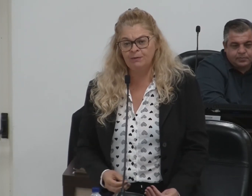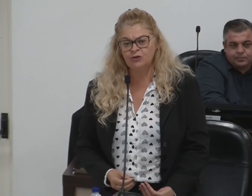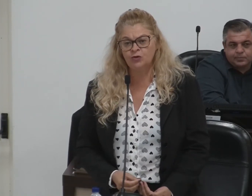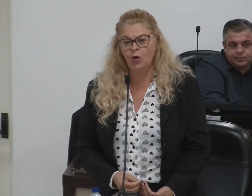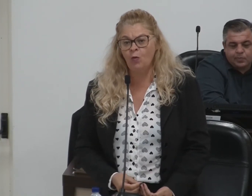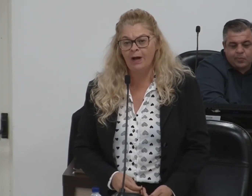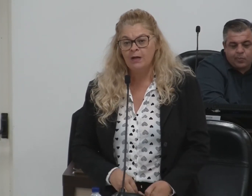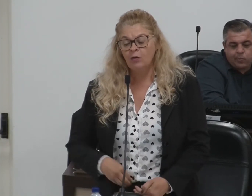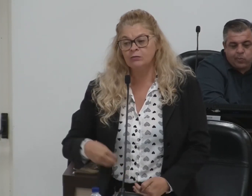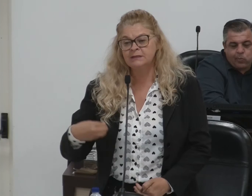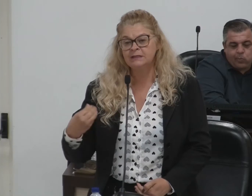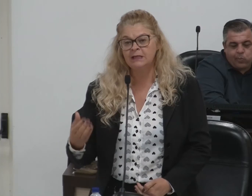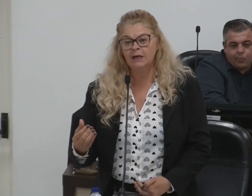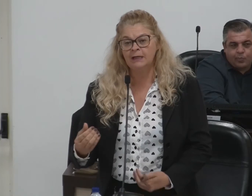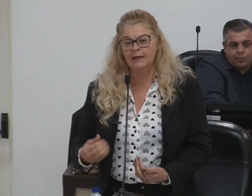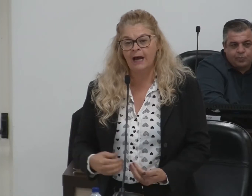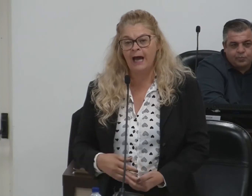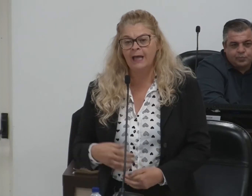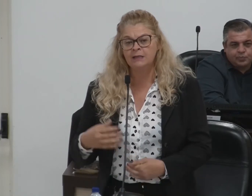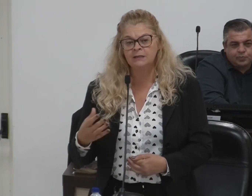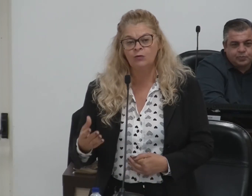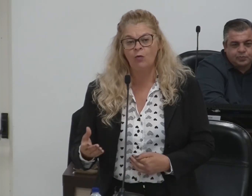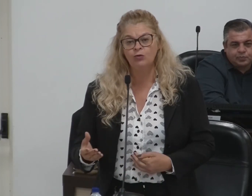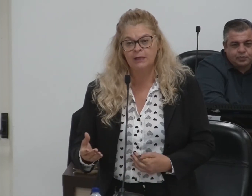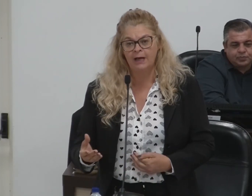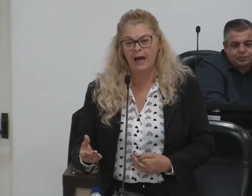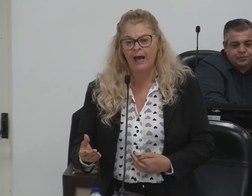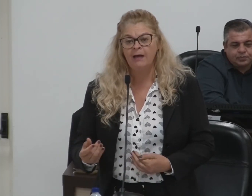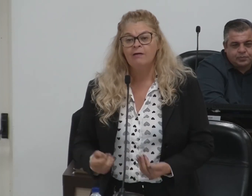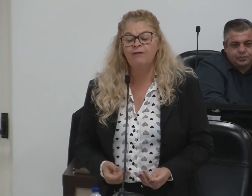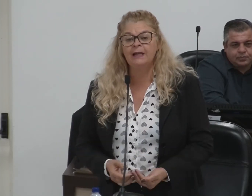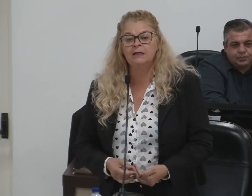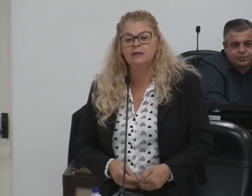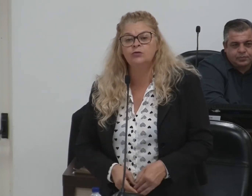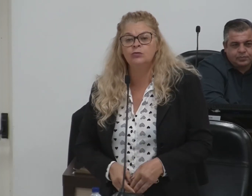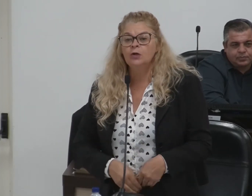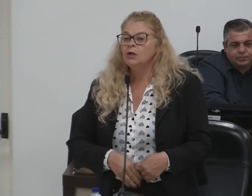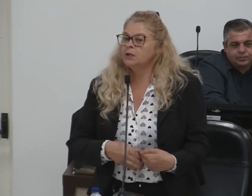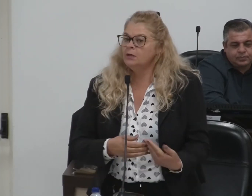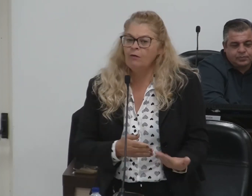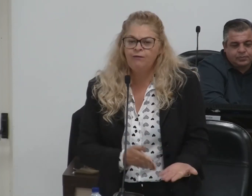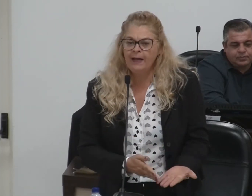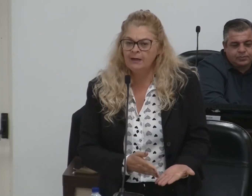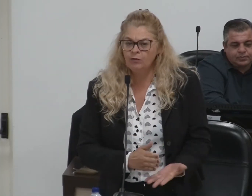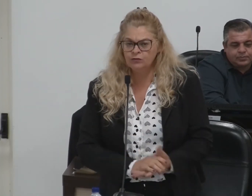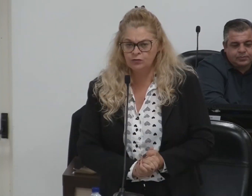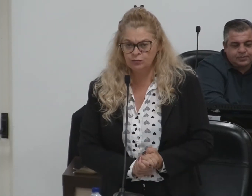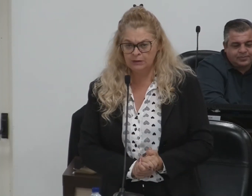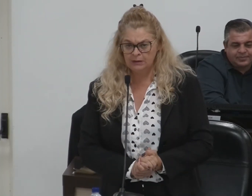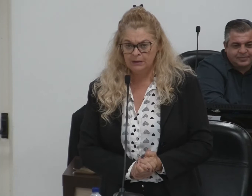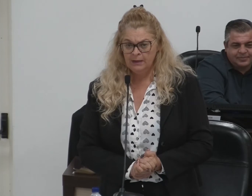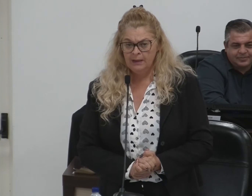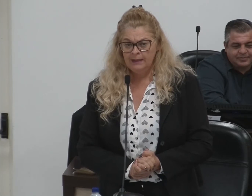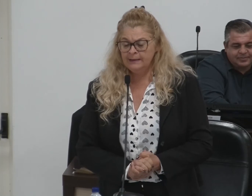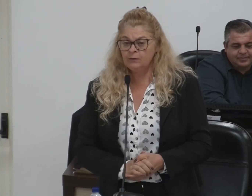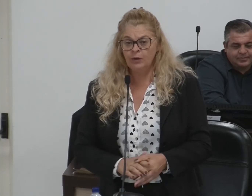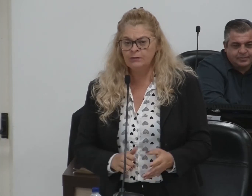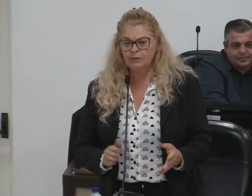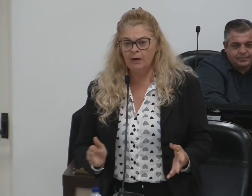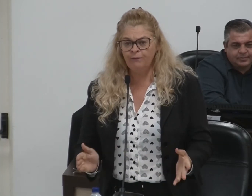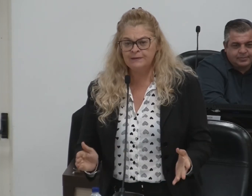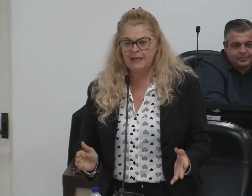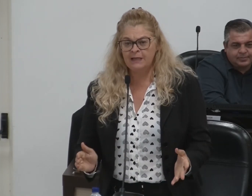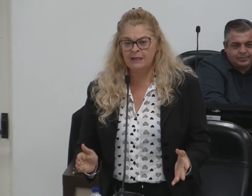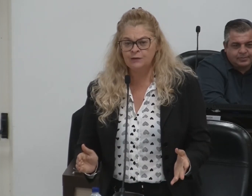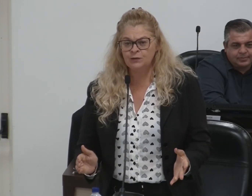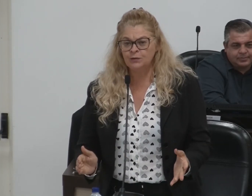onde a pessoa consiga ligar e se comunicar falando que não vai na consulta. Enquanto